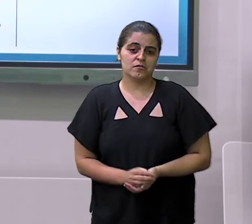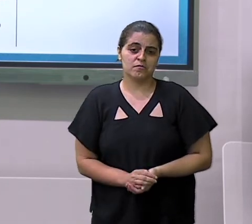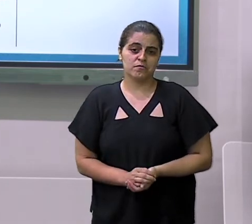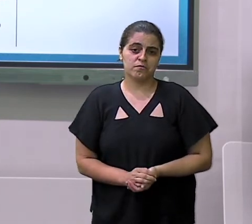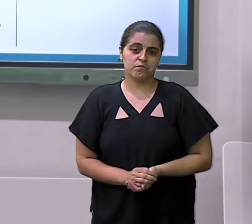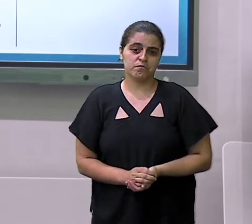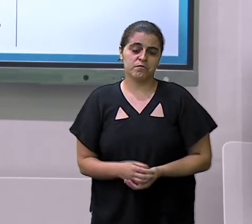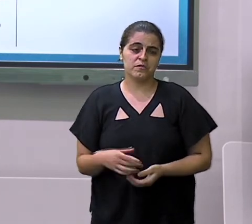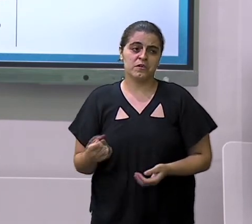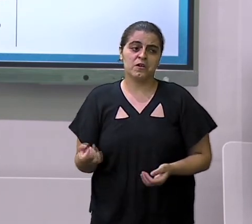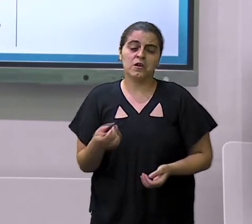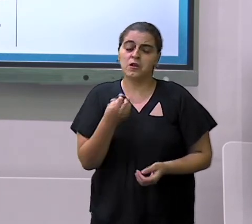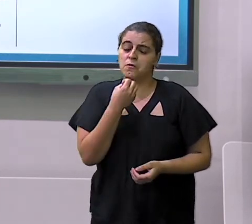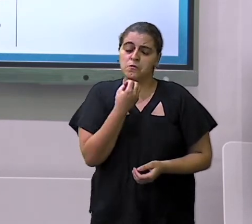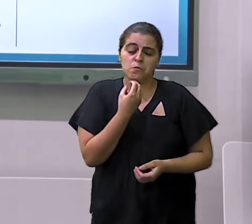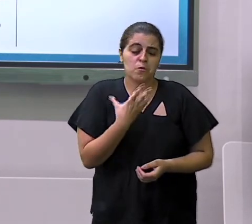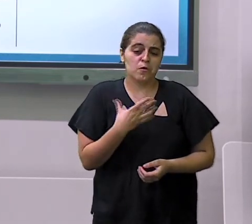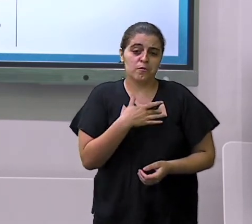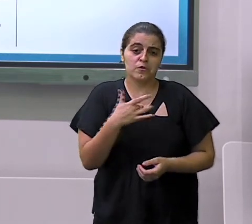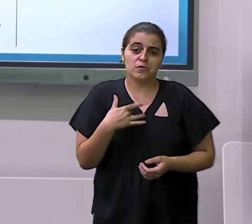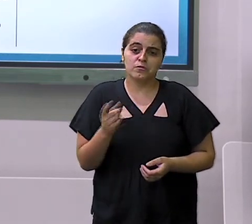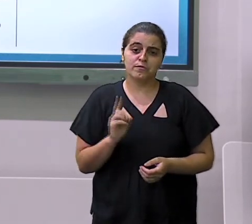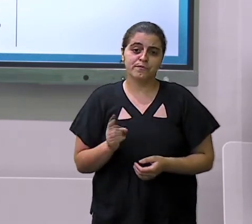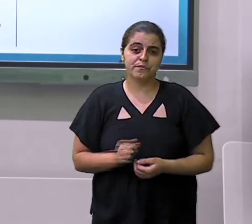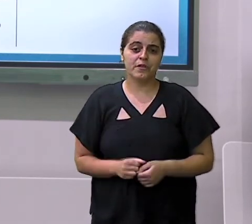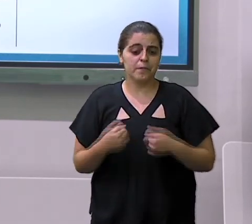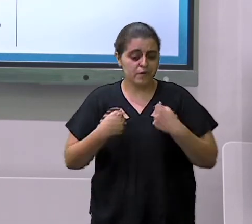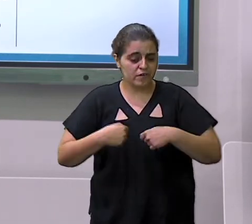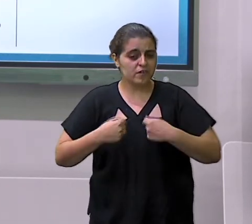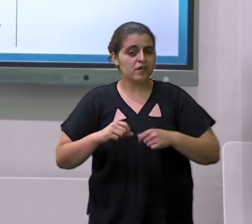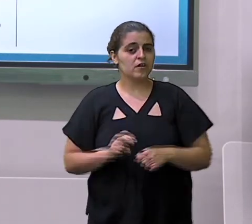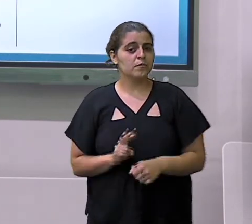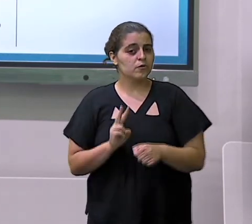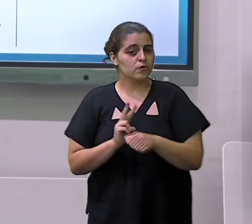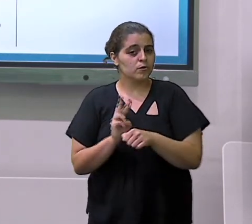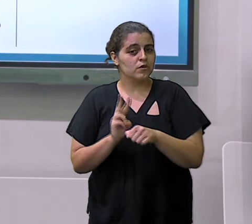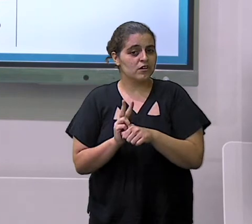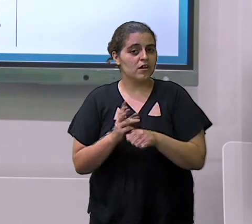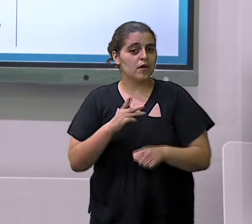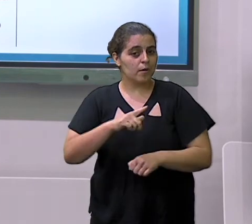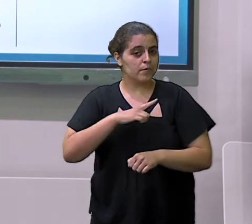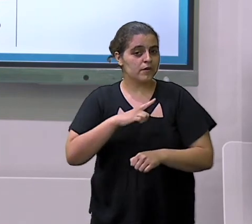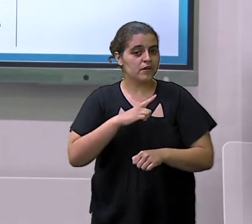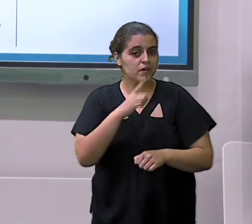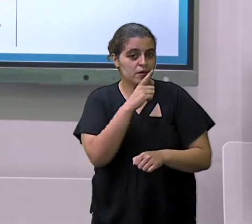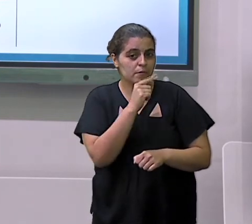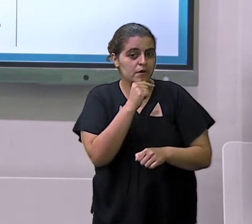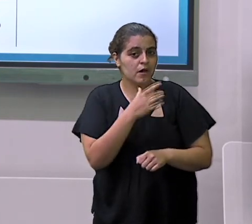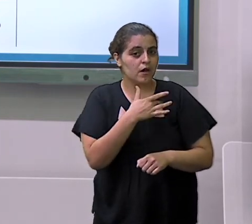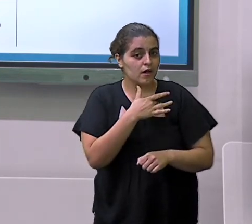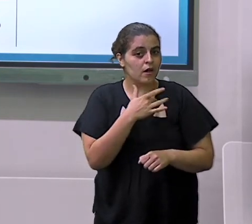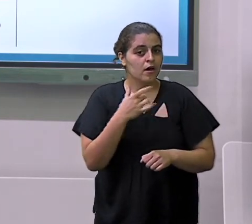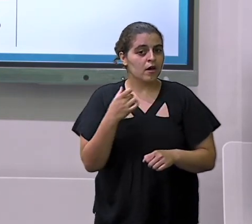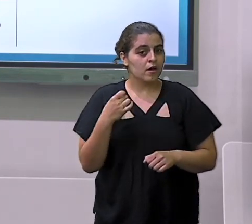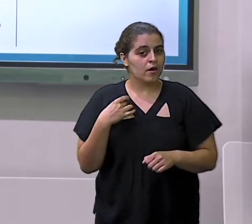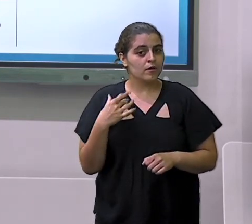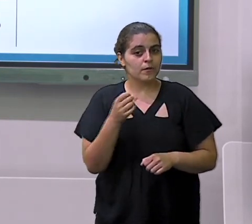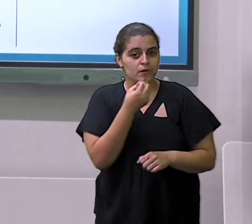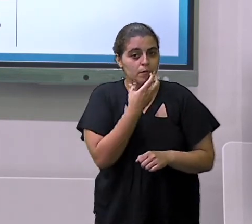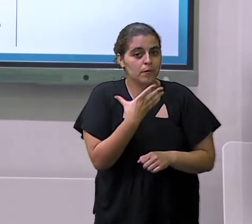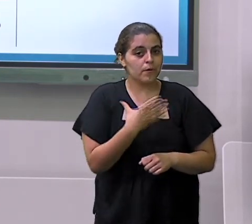uma água saudável, ou seja, nós mesmos estamos contaminando a nossa